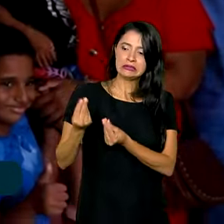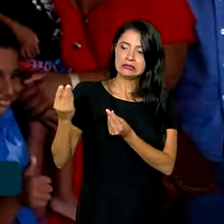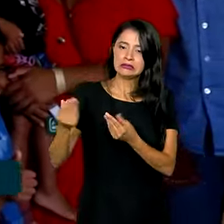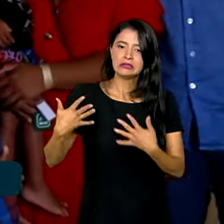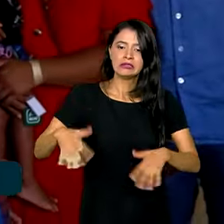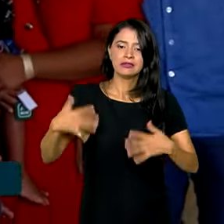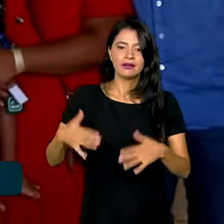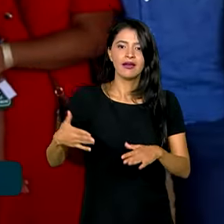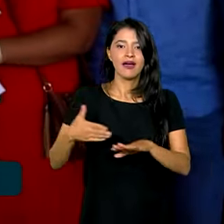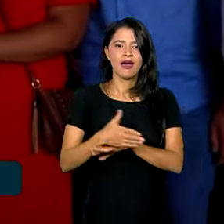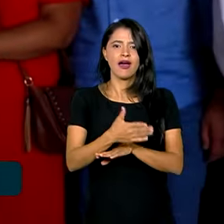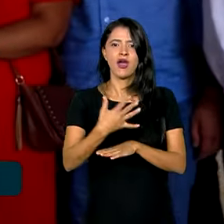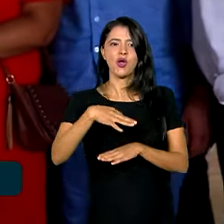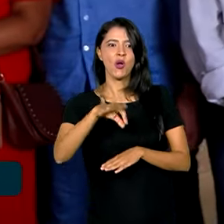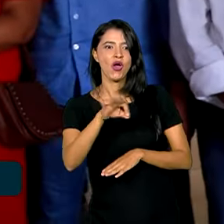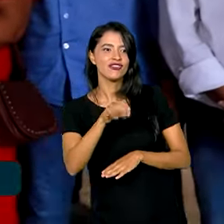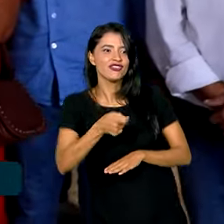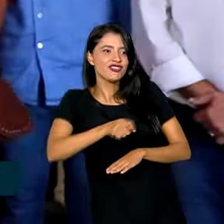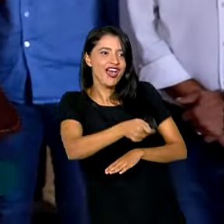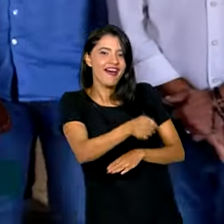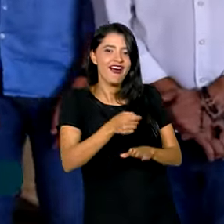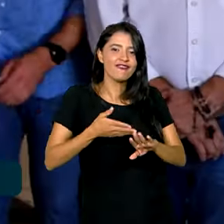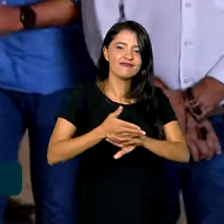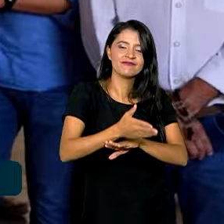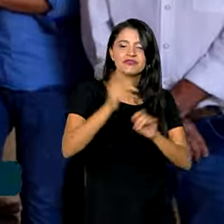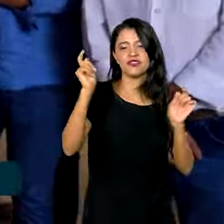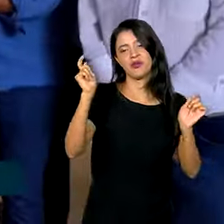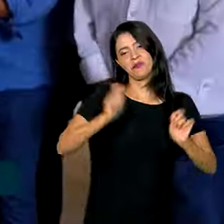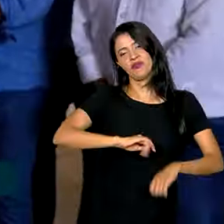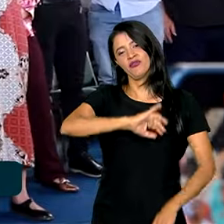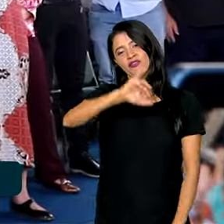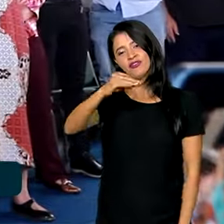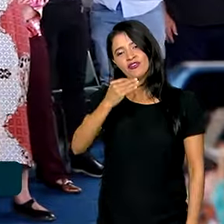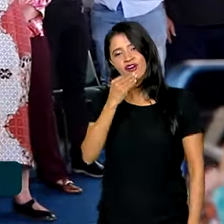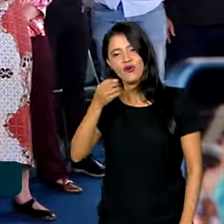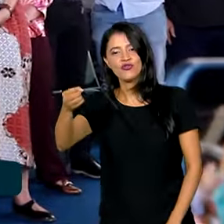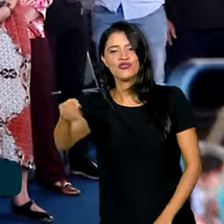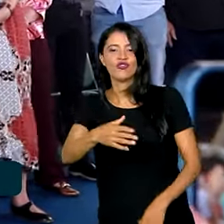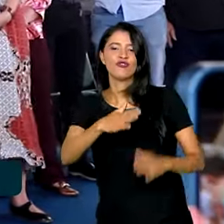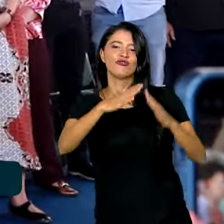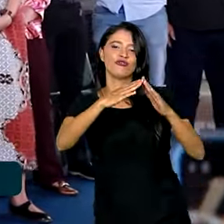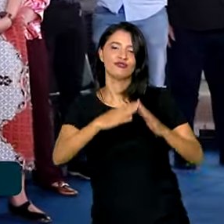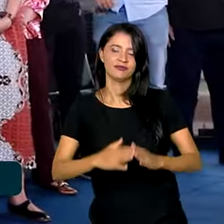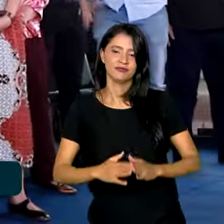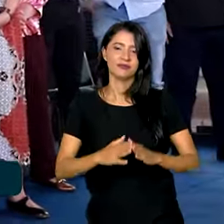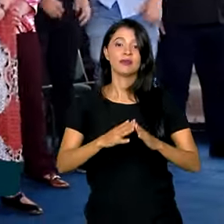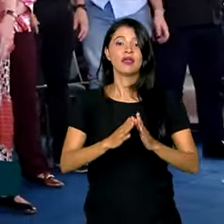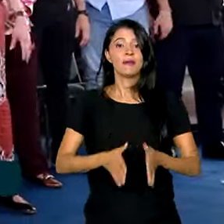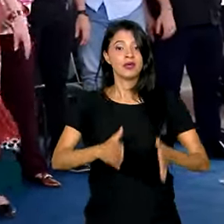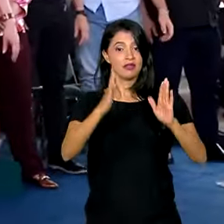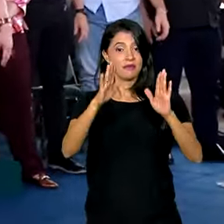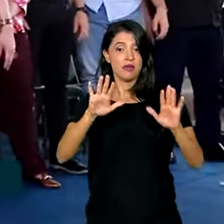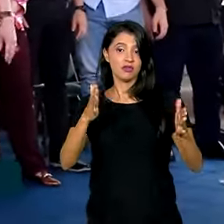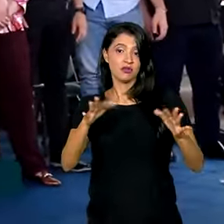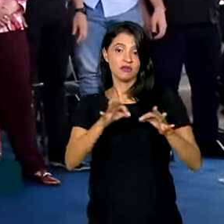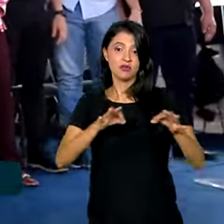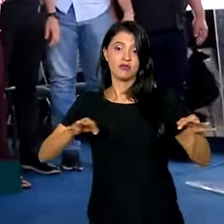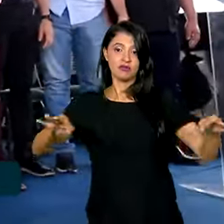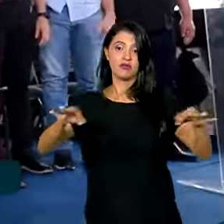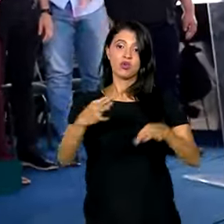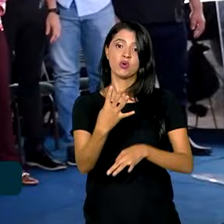vulnerabilidade, agora estão com as chaves em mãos e já podem aproveitar o novo lar. Os apartamentos têm, em média,